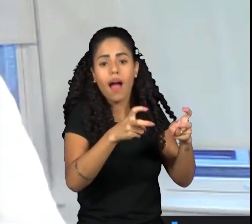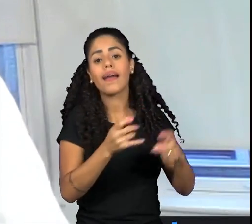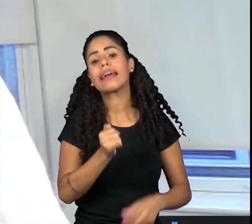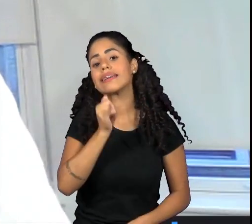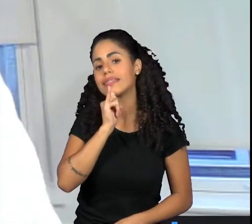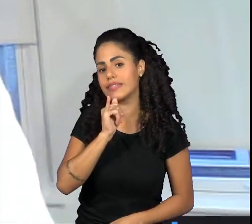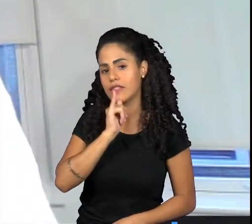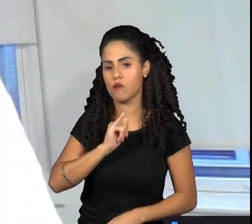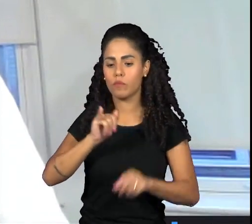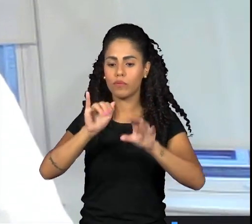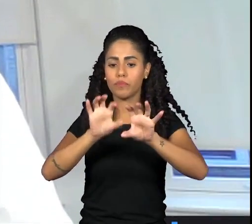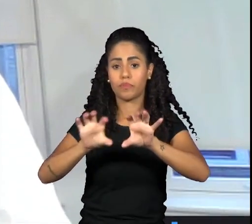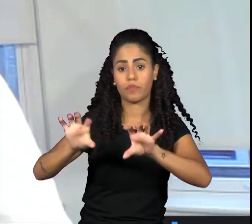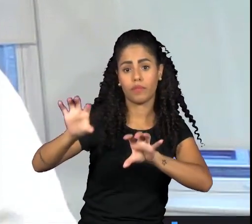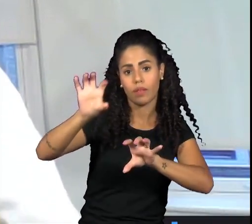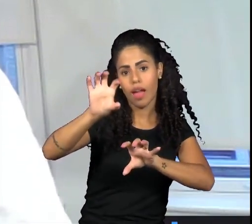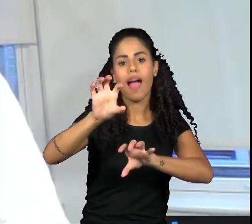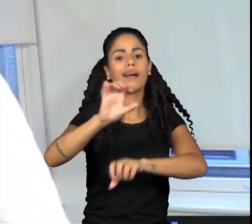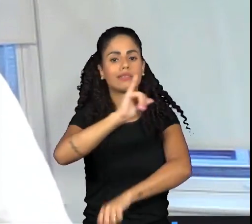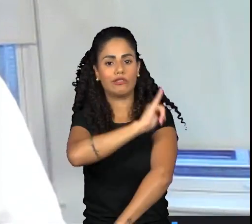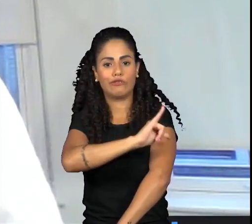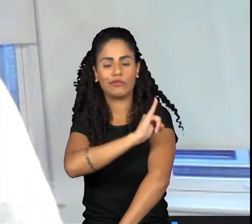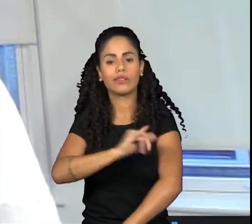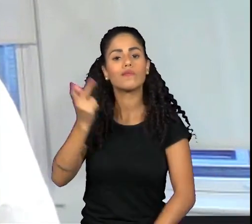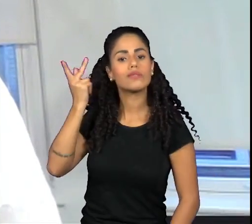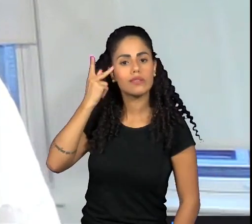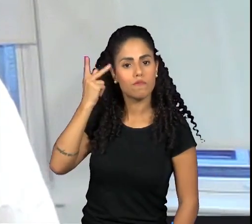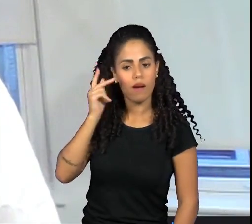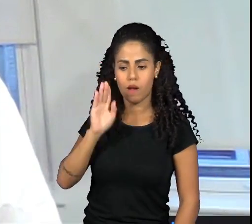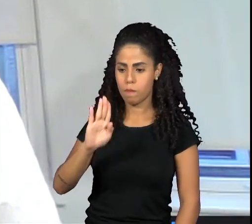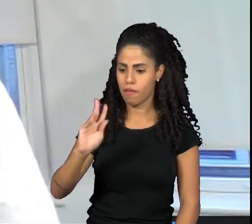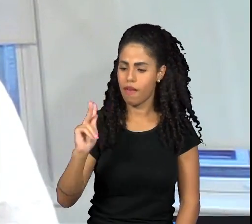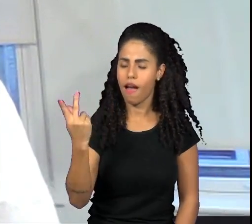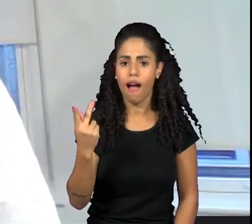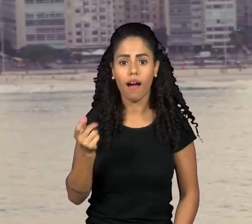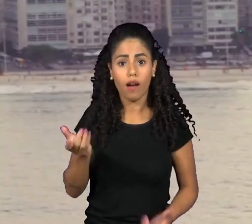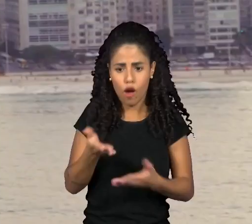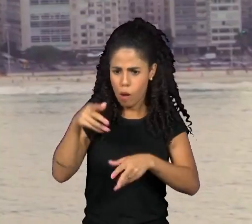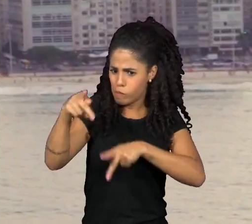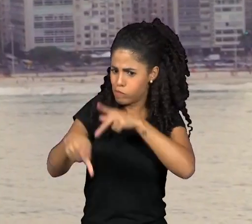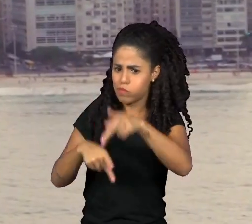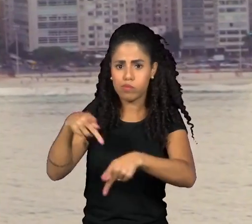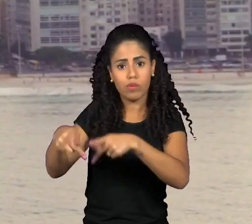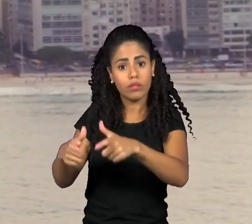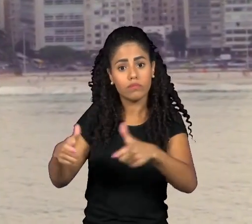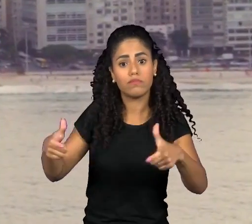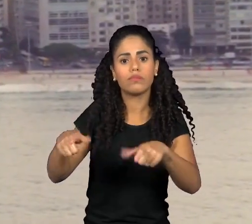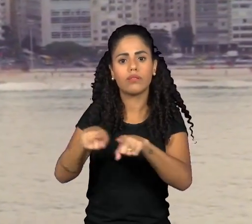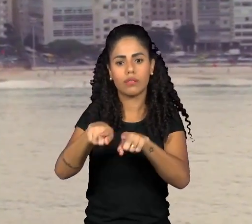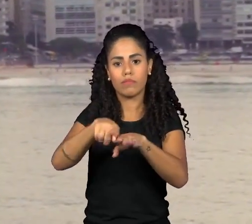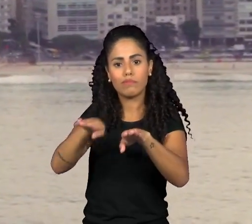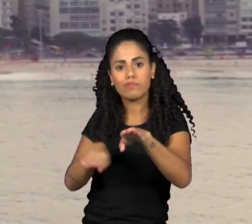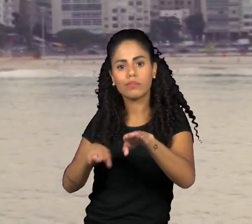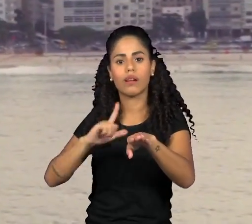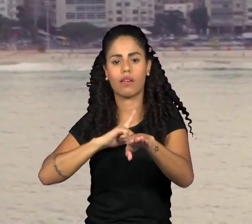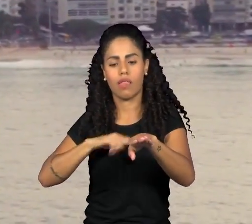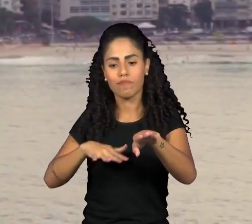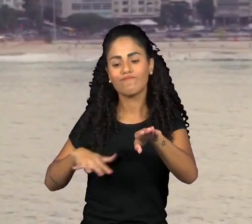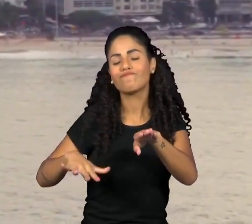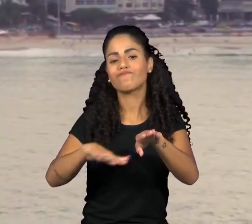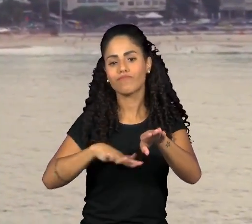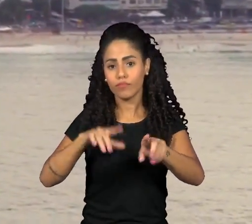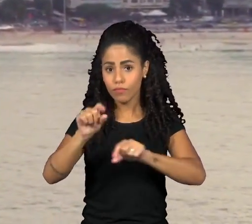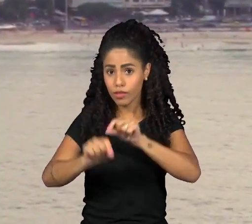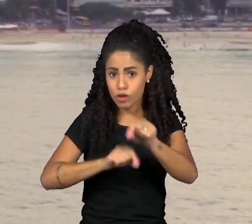Rio de Janeiro, Belo Horizonte, que concentra essa densidade populacional e as suas desigualdades internas, que